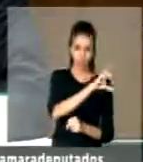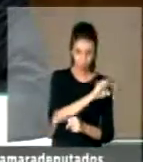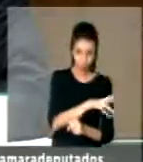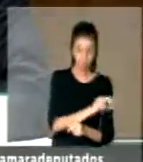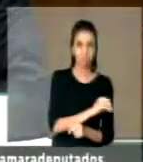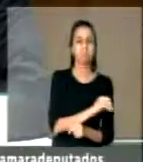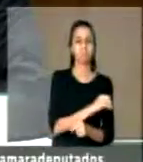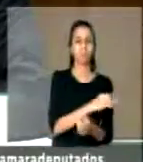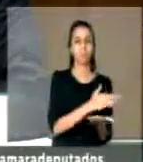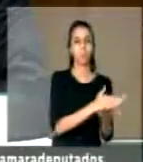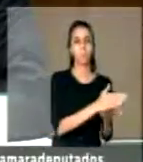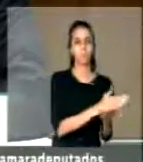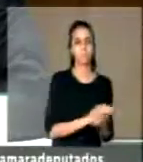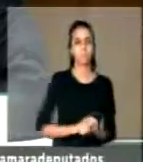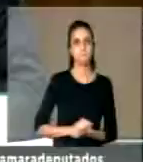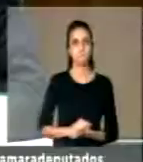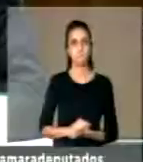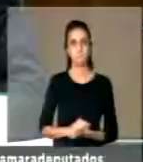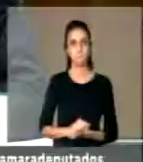fizesse.